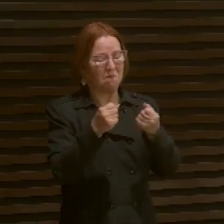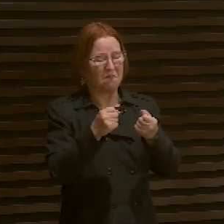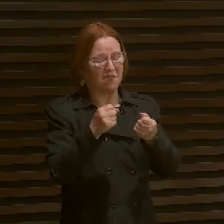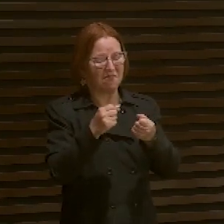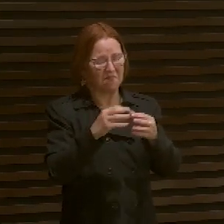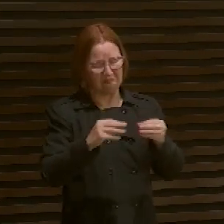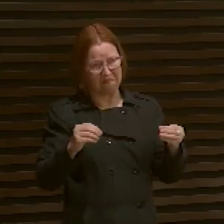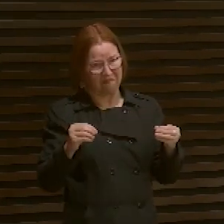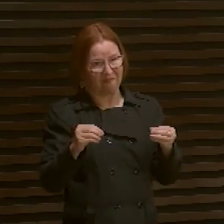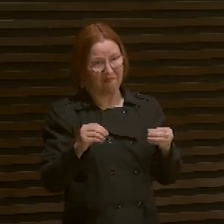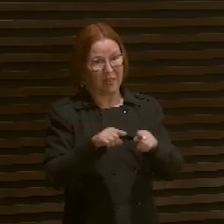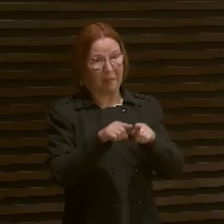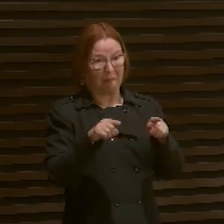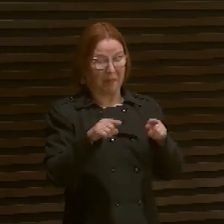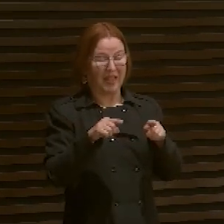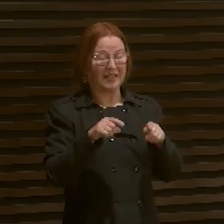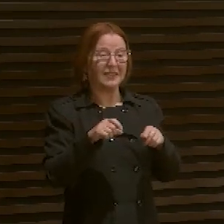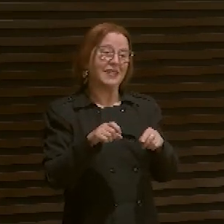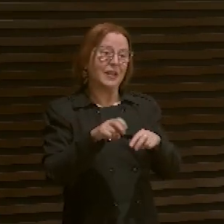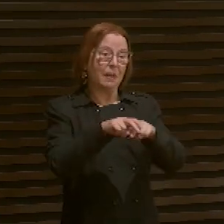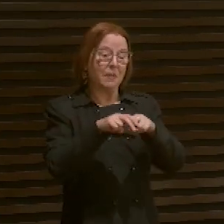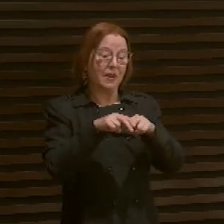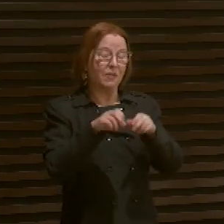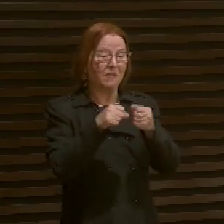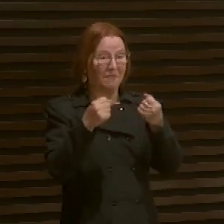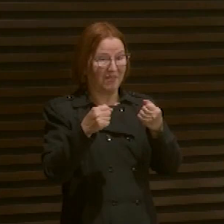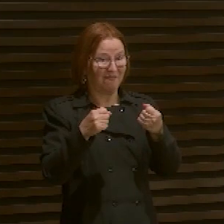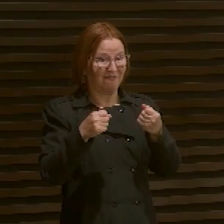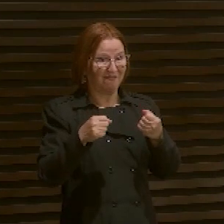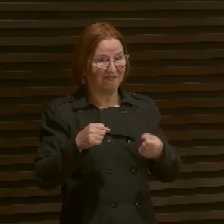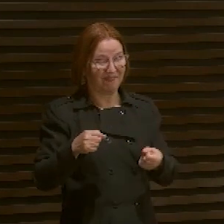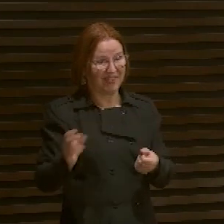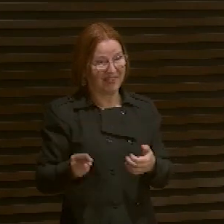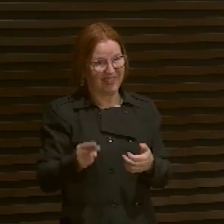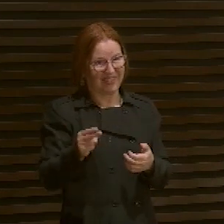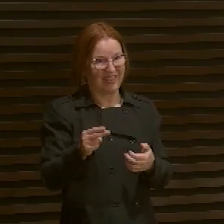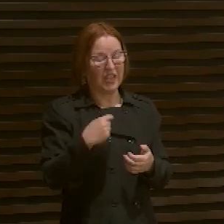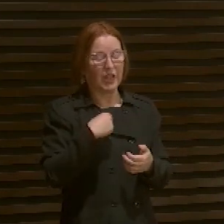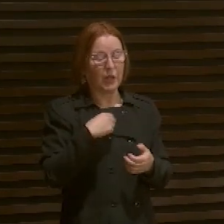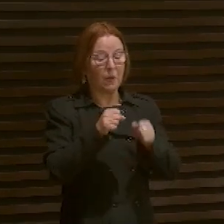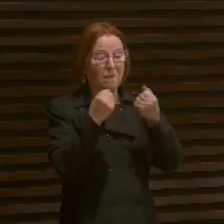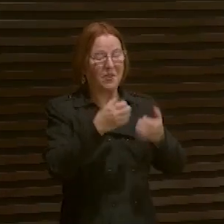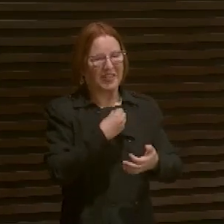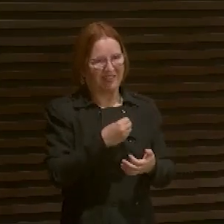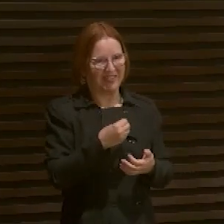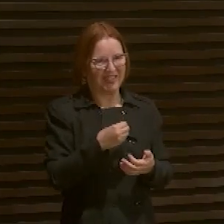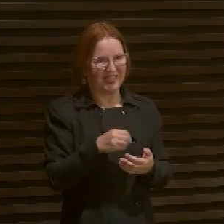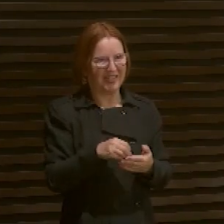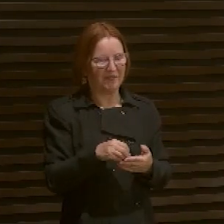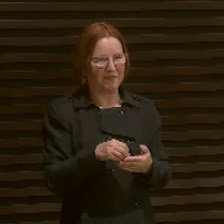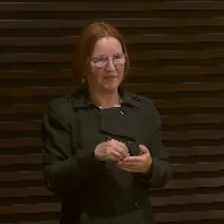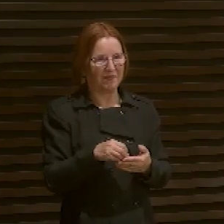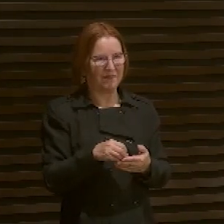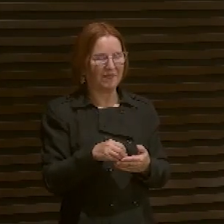Procurem me conhecer, porque eu sou a vida. Ele prega esse sermão, e o resultado é esse aqui que está diante de